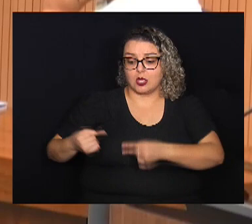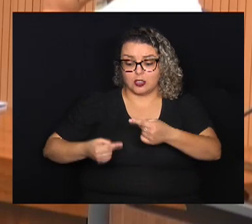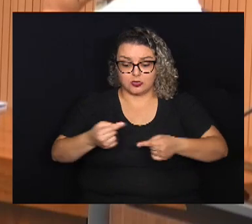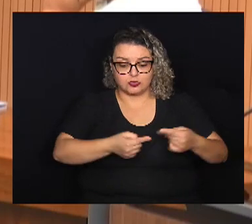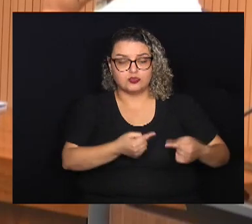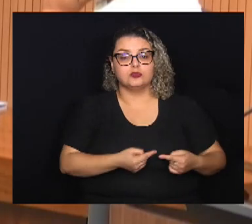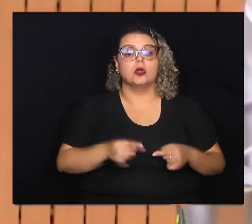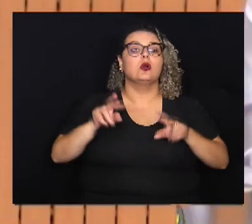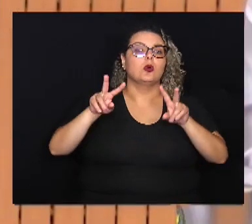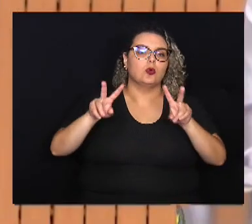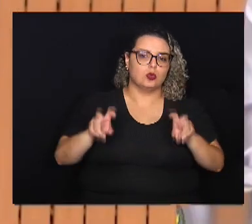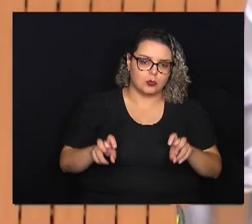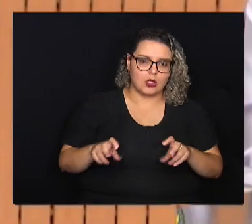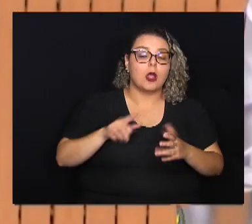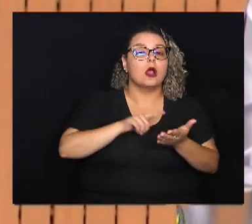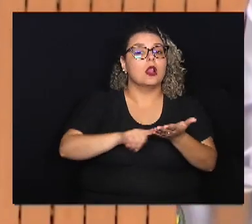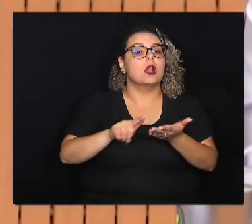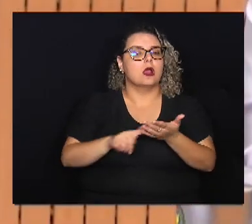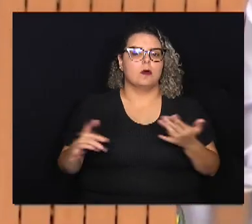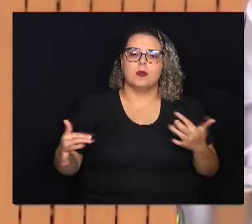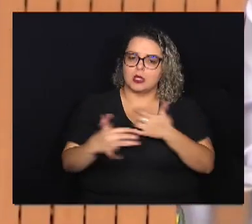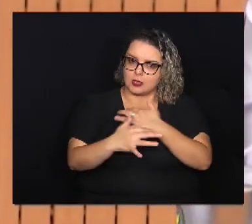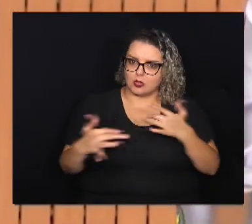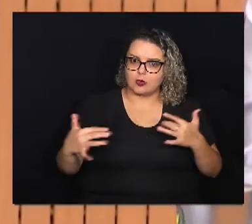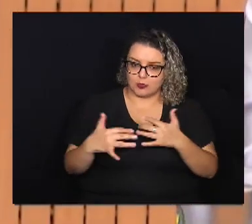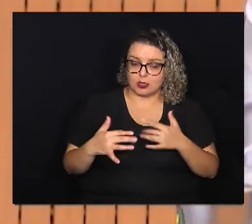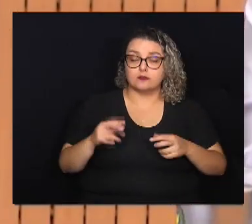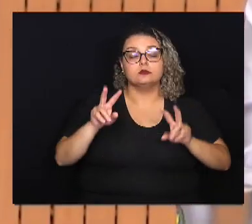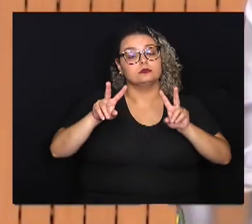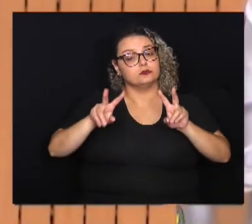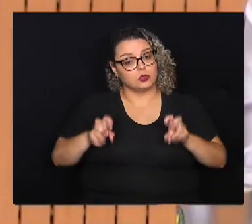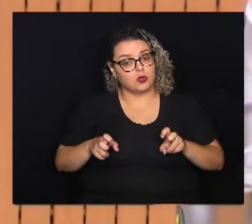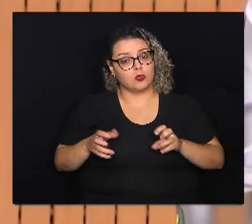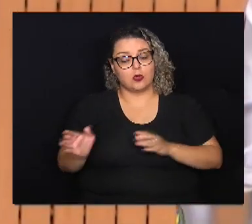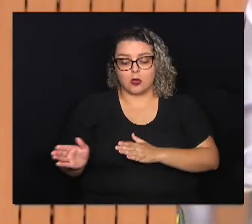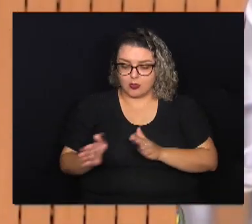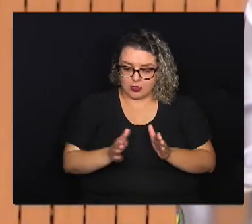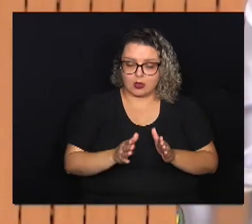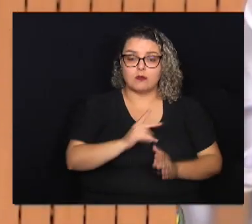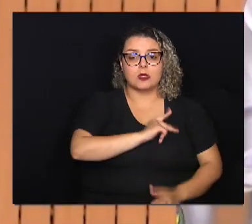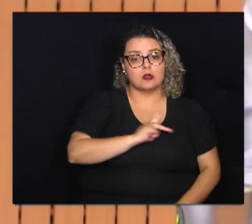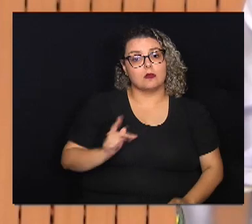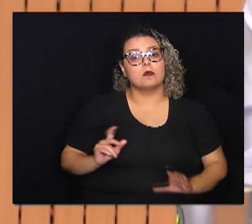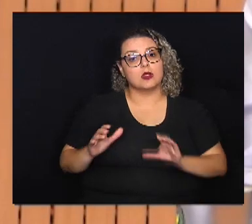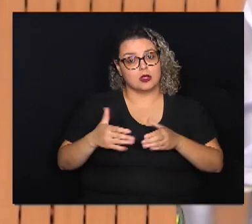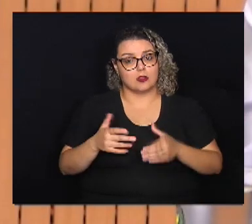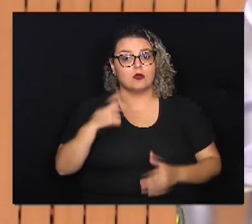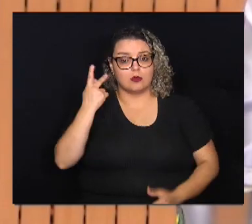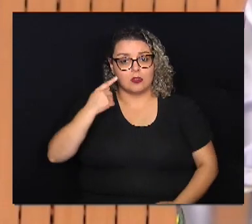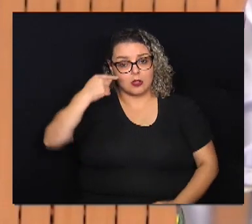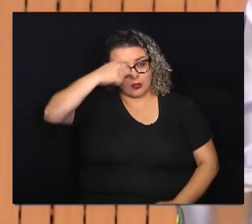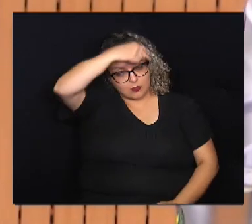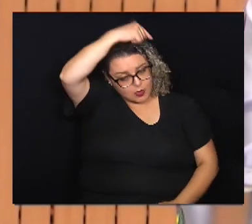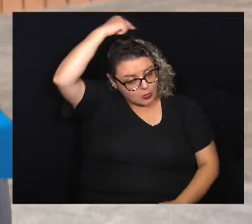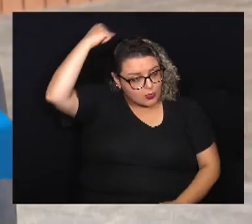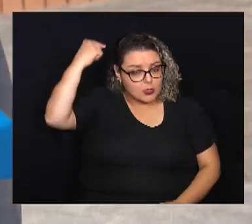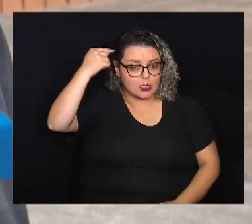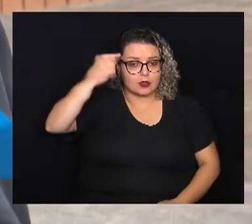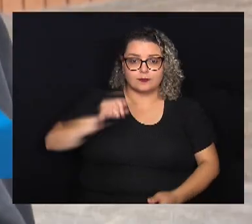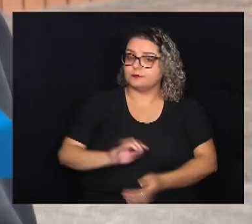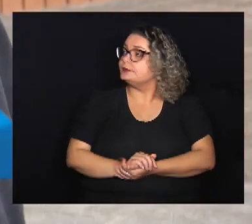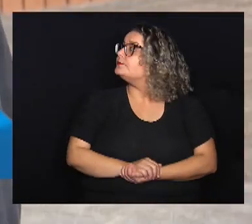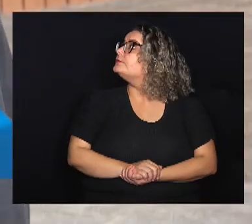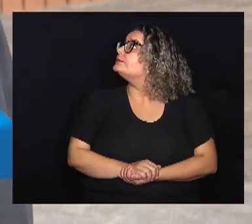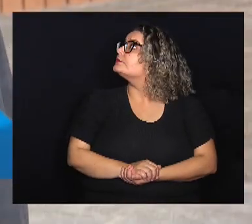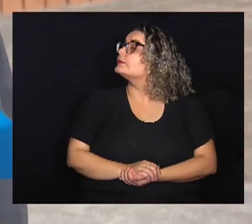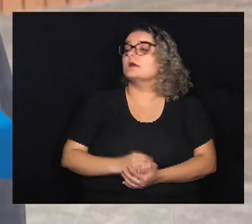o tema limpeza urbana o debate foi conduzido pelo presidente da comissão vereador Paulo Gaspar foi